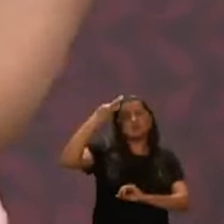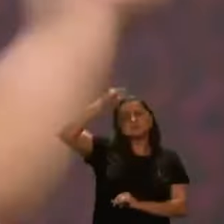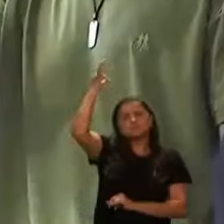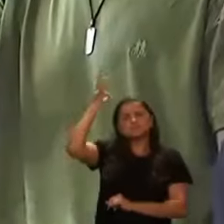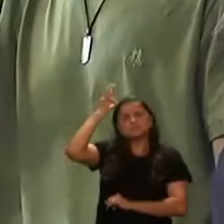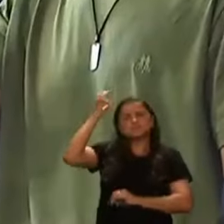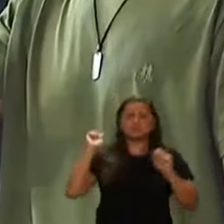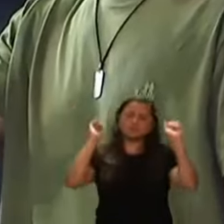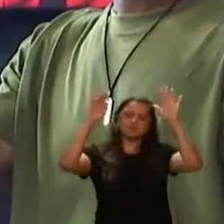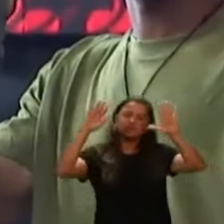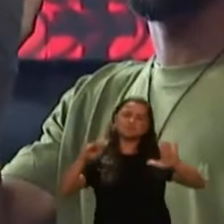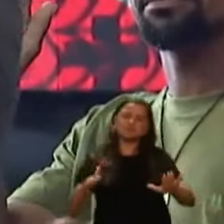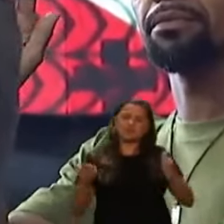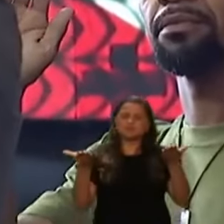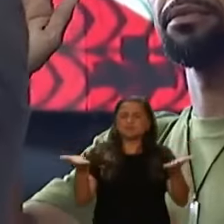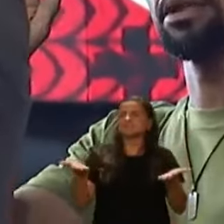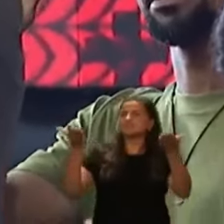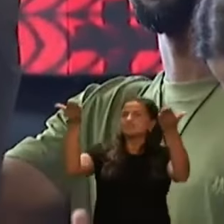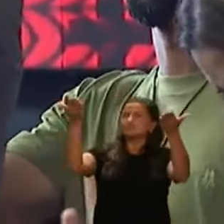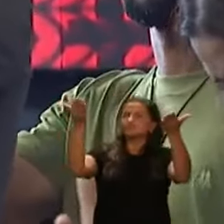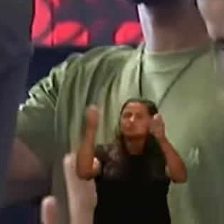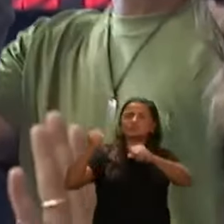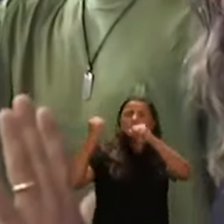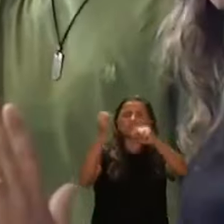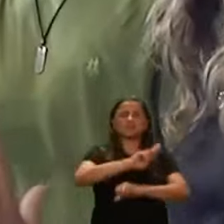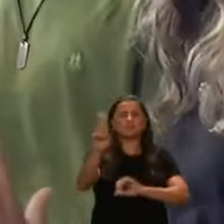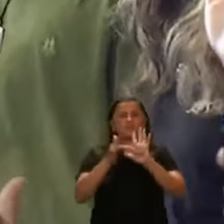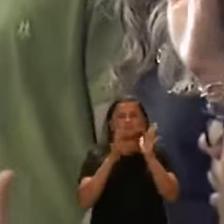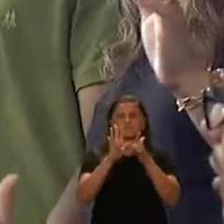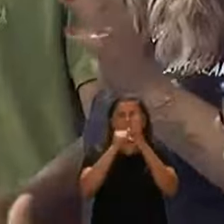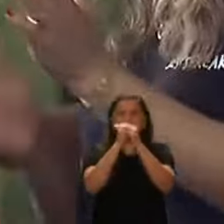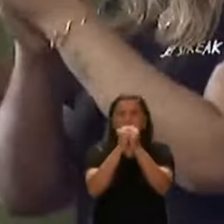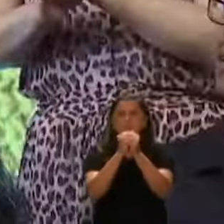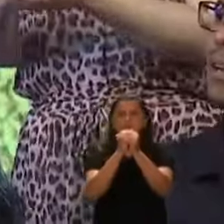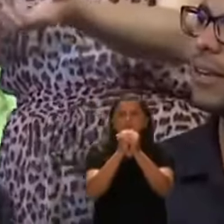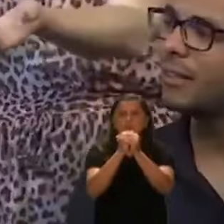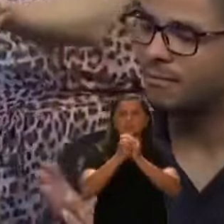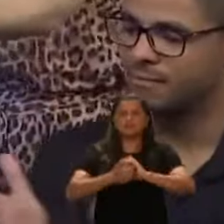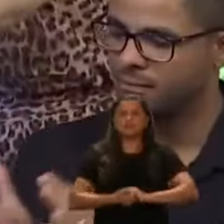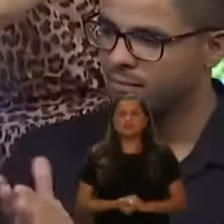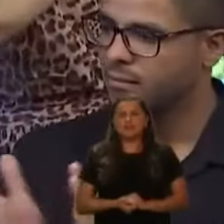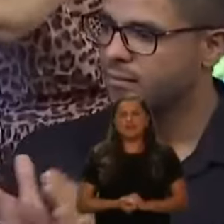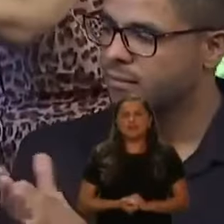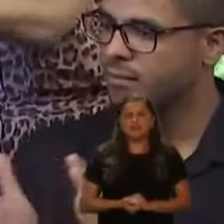Nós consagramos você agora, na autoridade e no poder que há no nome de Jesus.